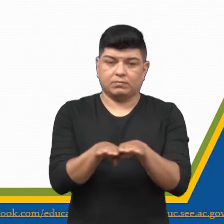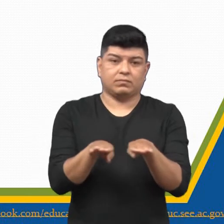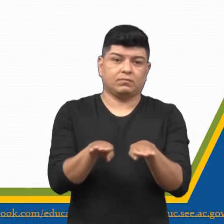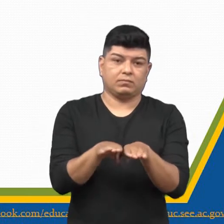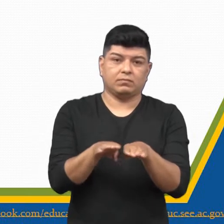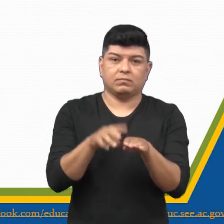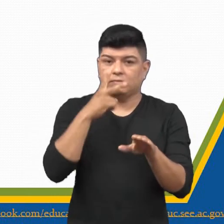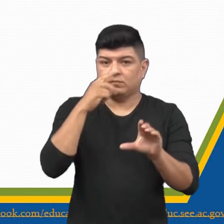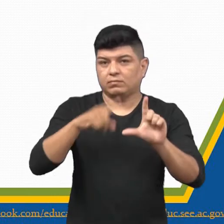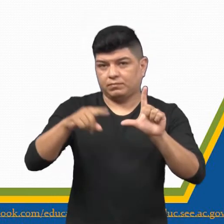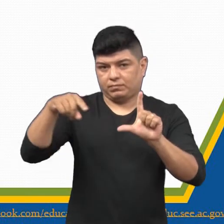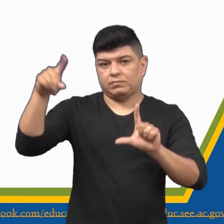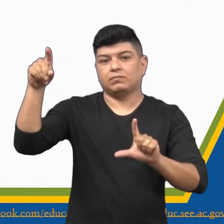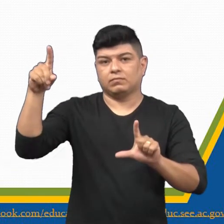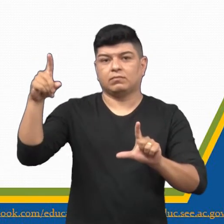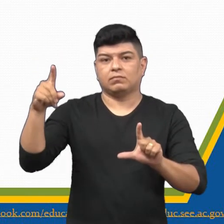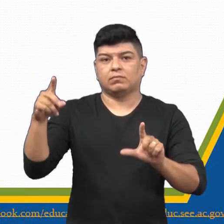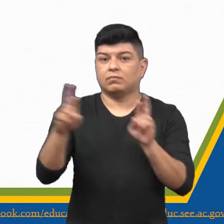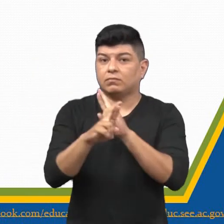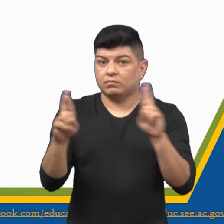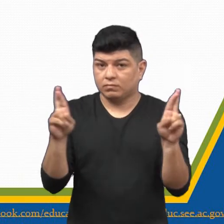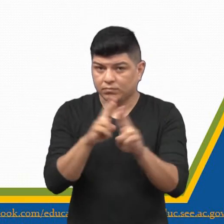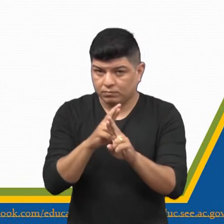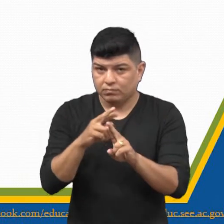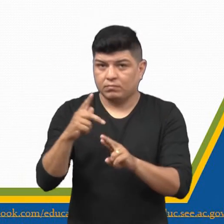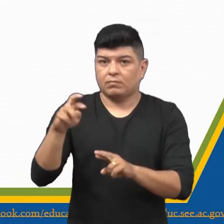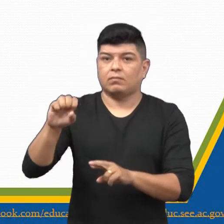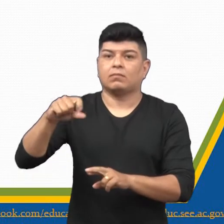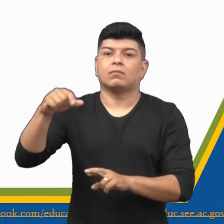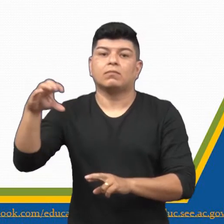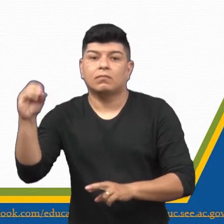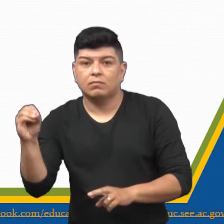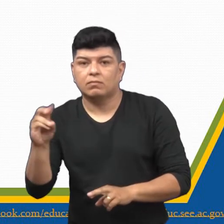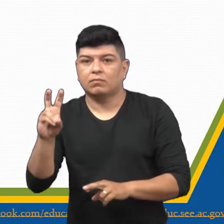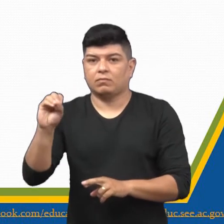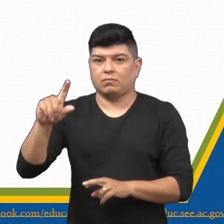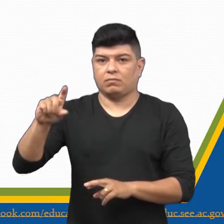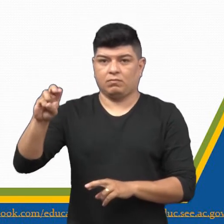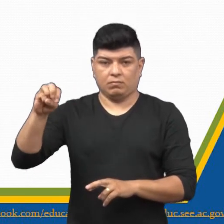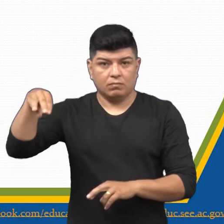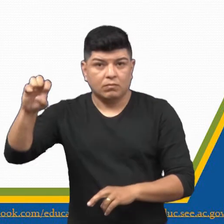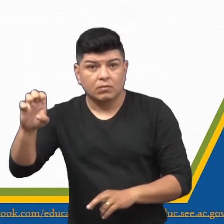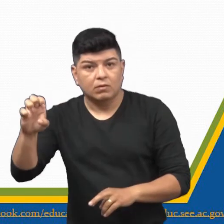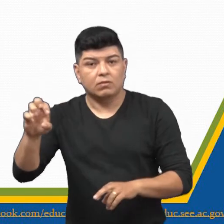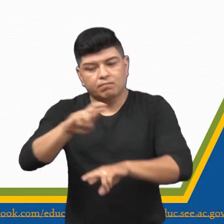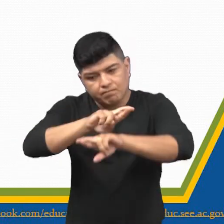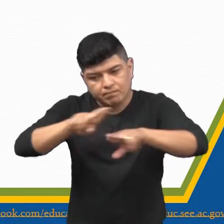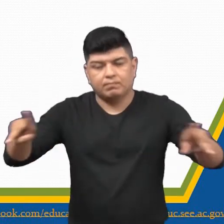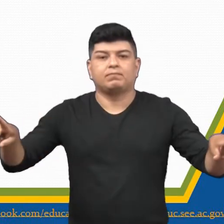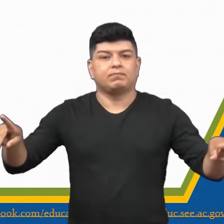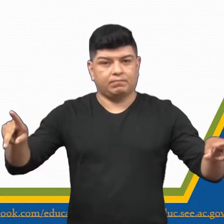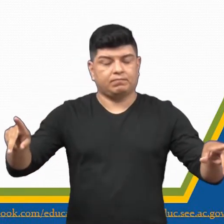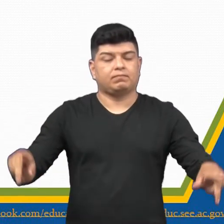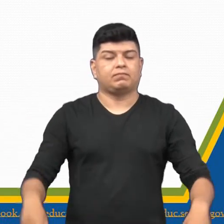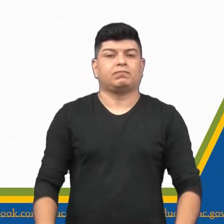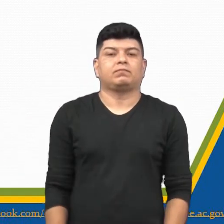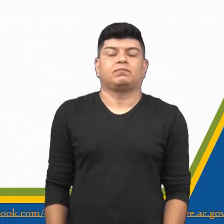né, graficamente. A relação entre a pressão e o volume é uma relação inversamente proporcional.